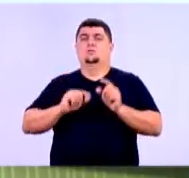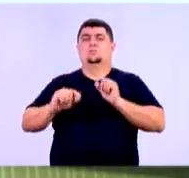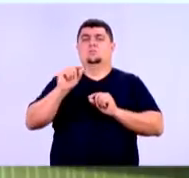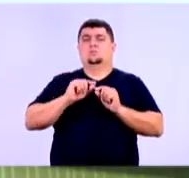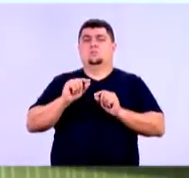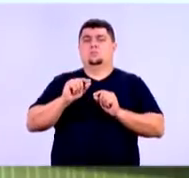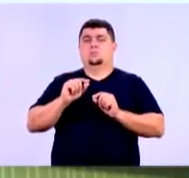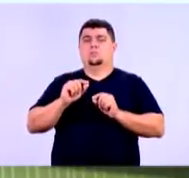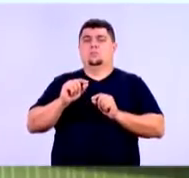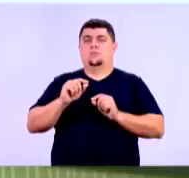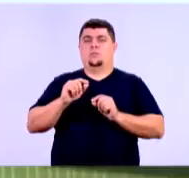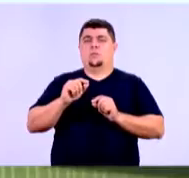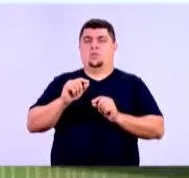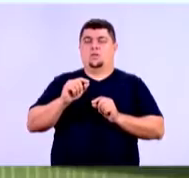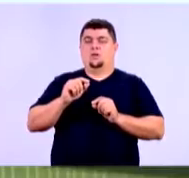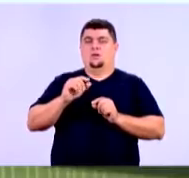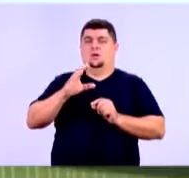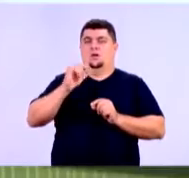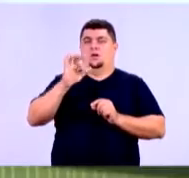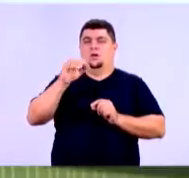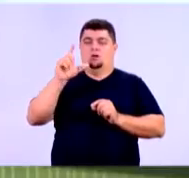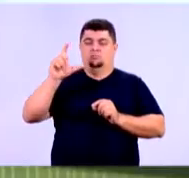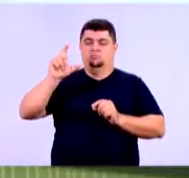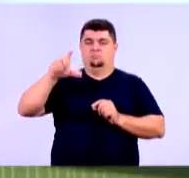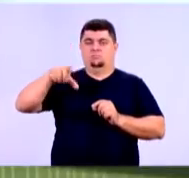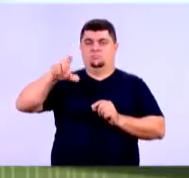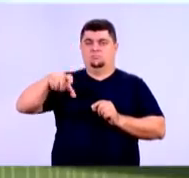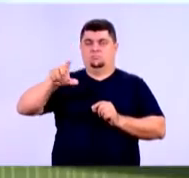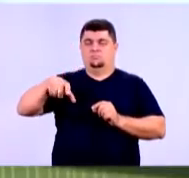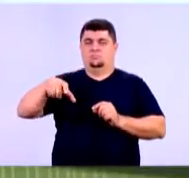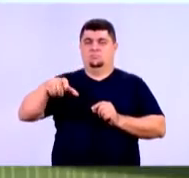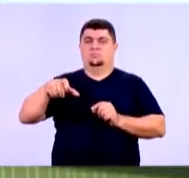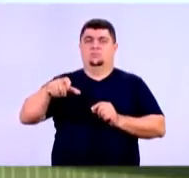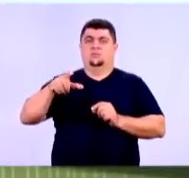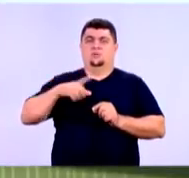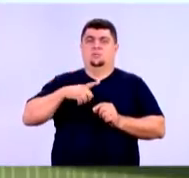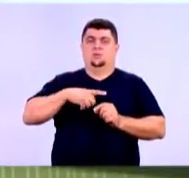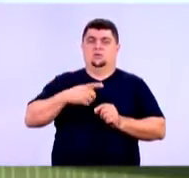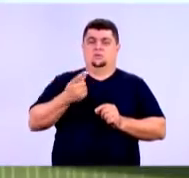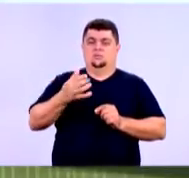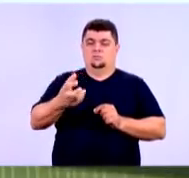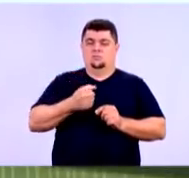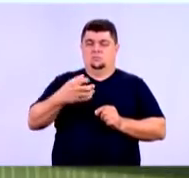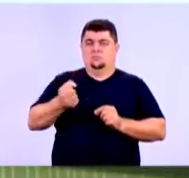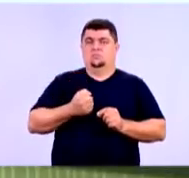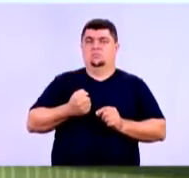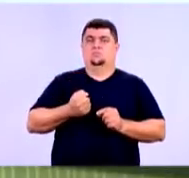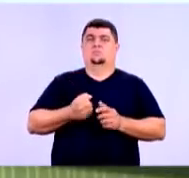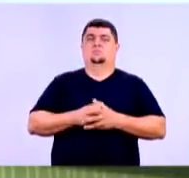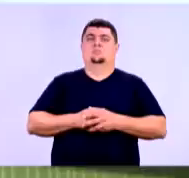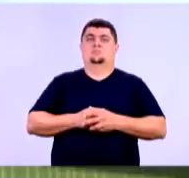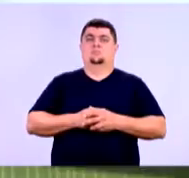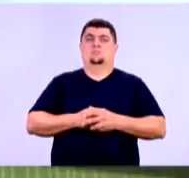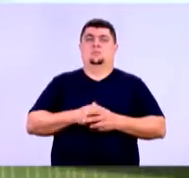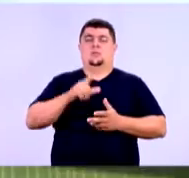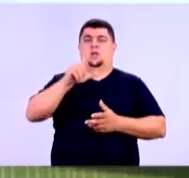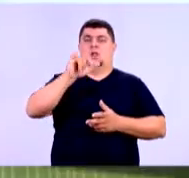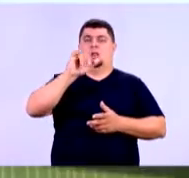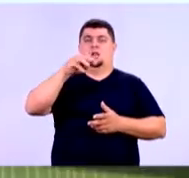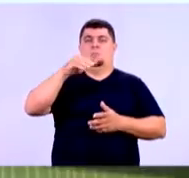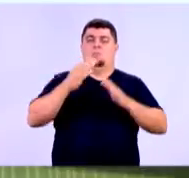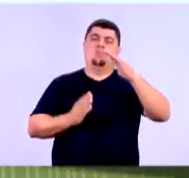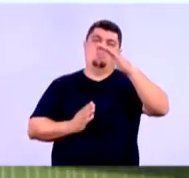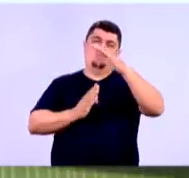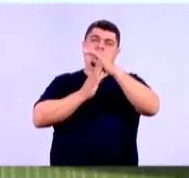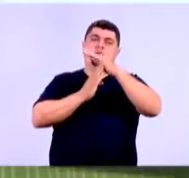crédito pré-aprovado para o cartão de crédito ou para o saque descoberto na conta, né? Às vezes algumas pessoas têm R$100